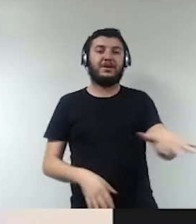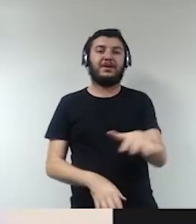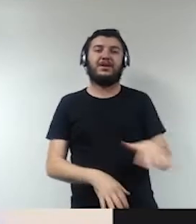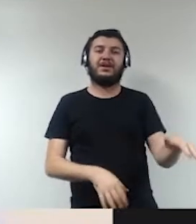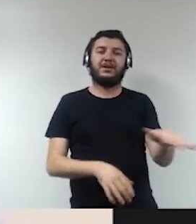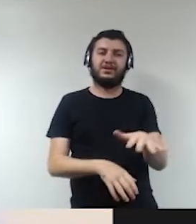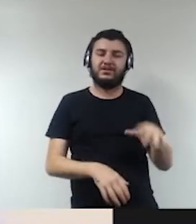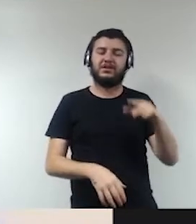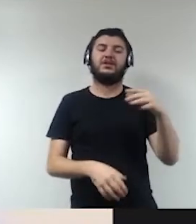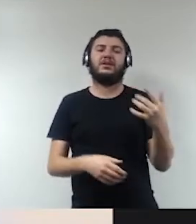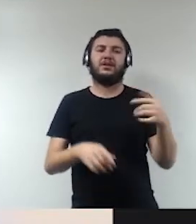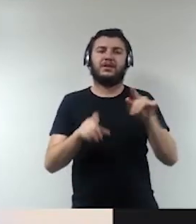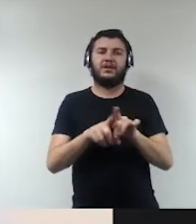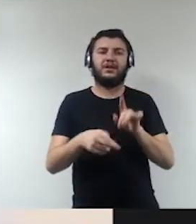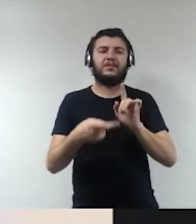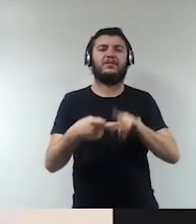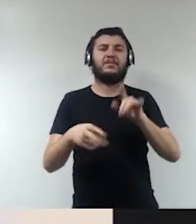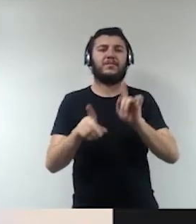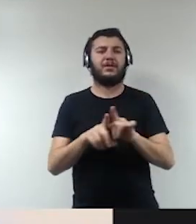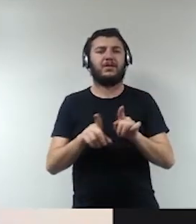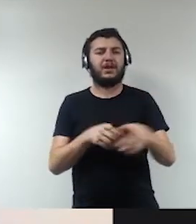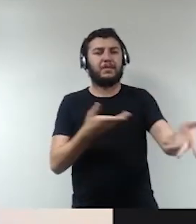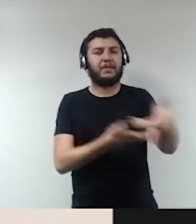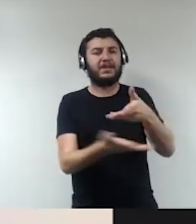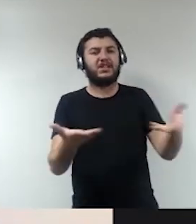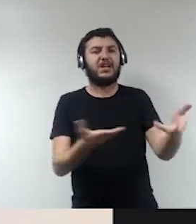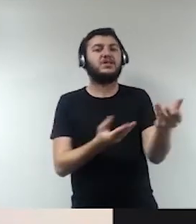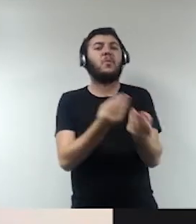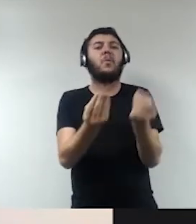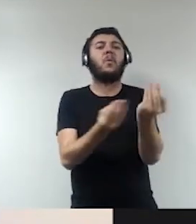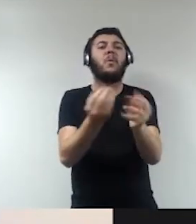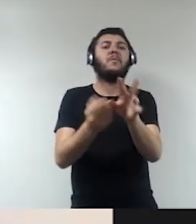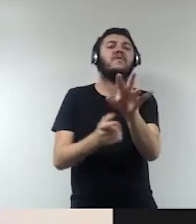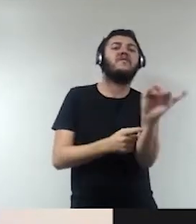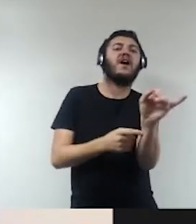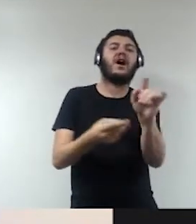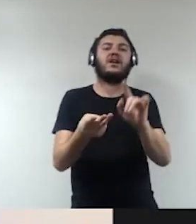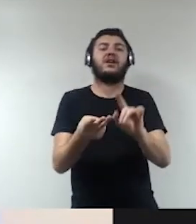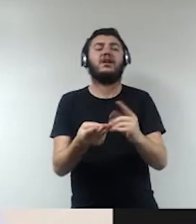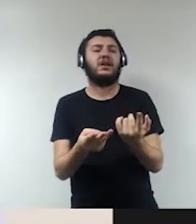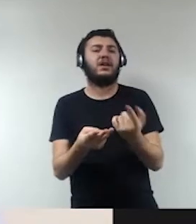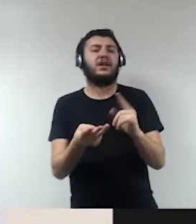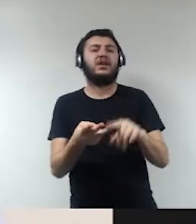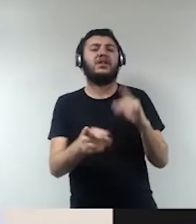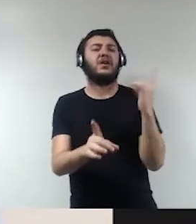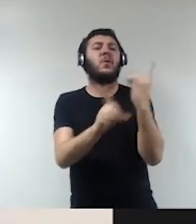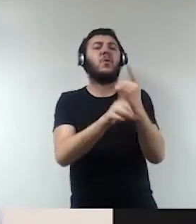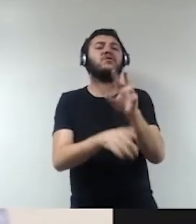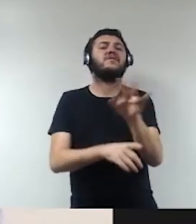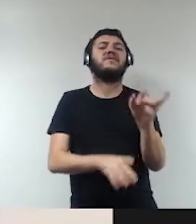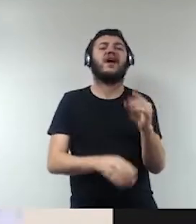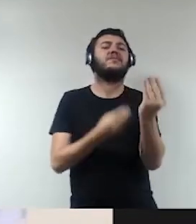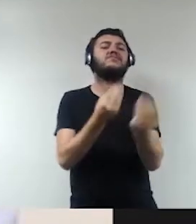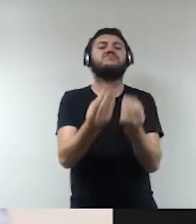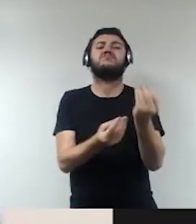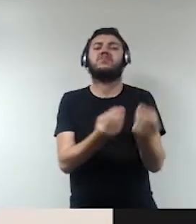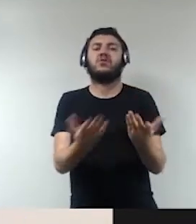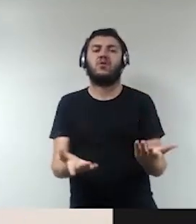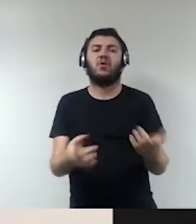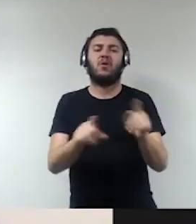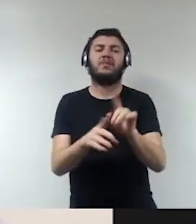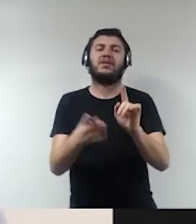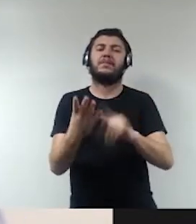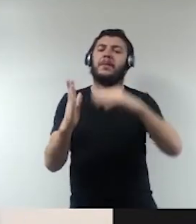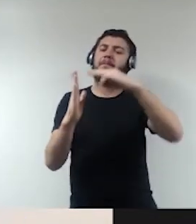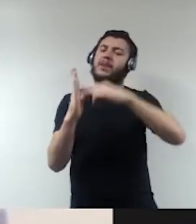possível, a mediação, como devem se dar esses encontros e de que maneira esses encontros devem funcionar, principalmente quanto à